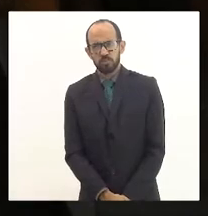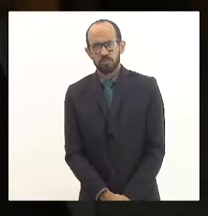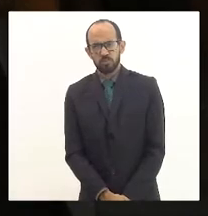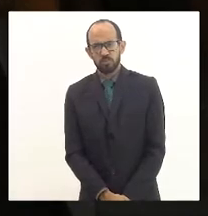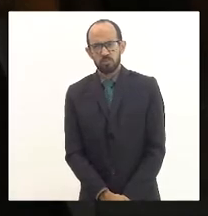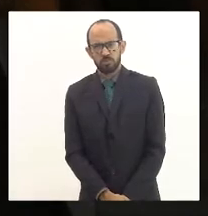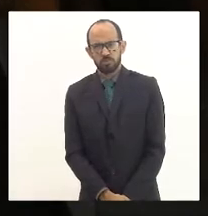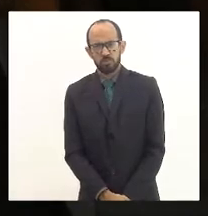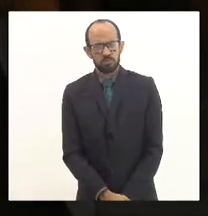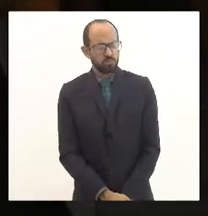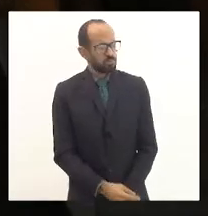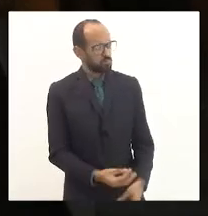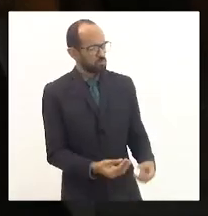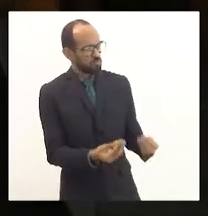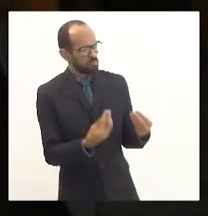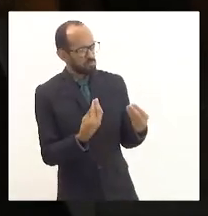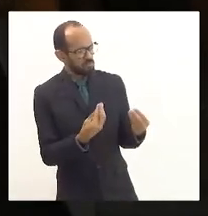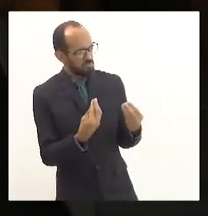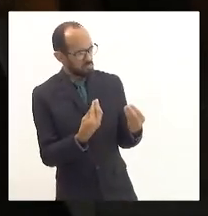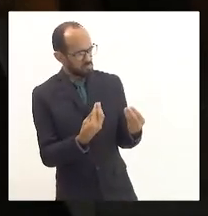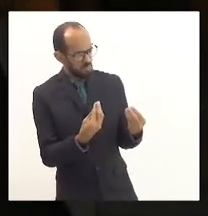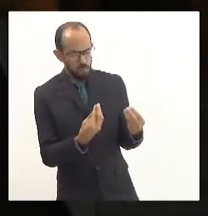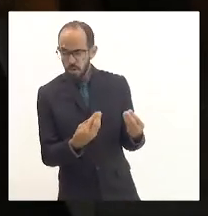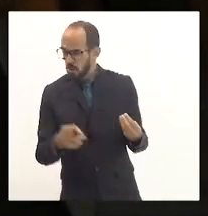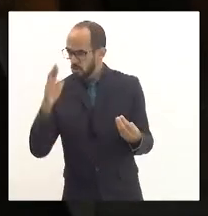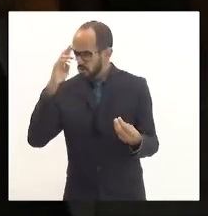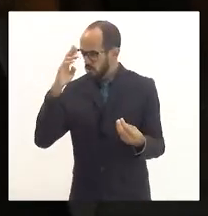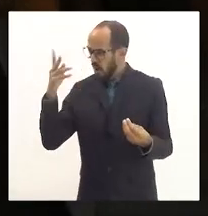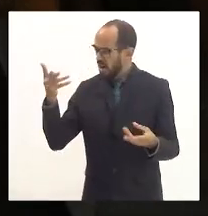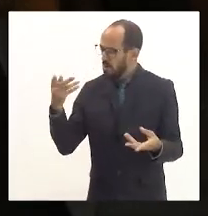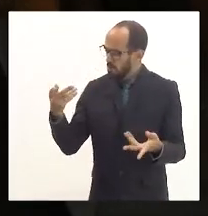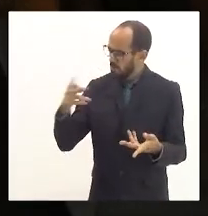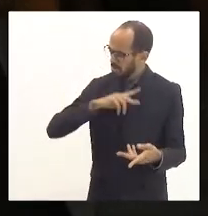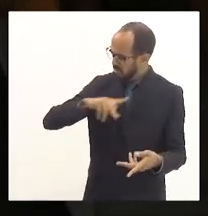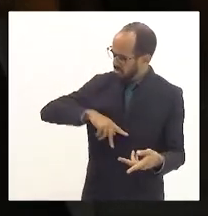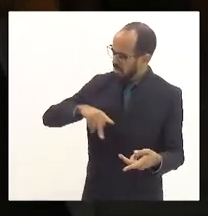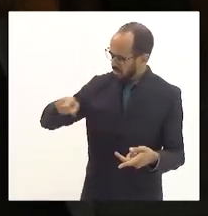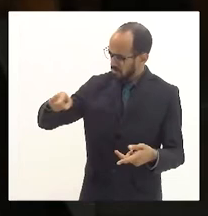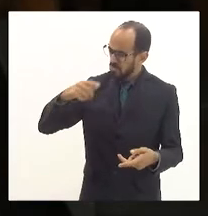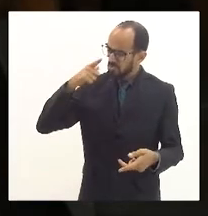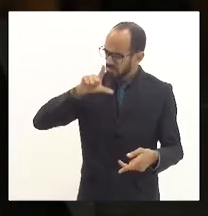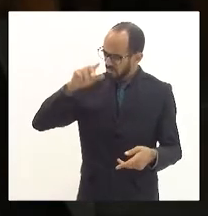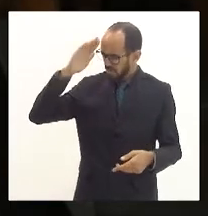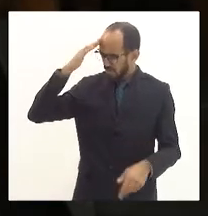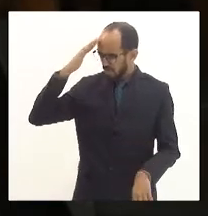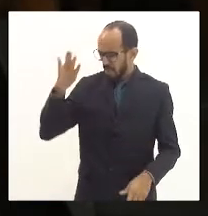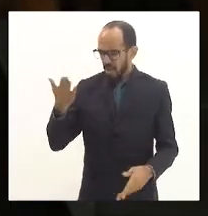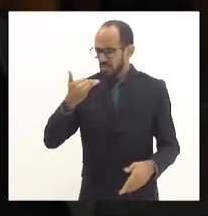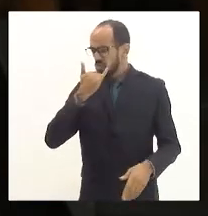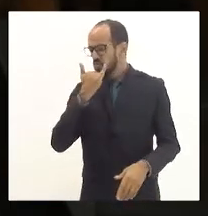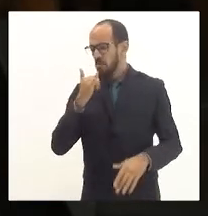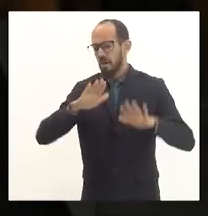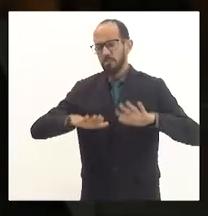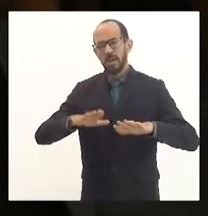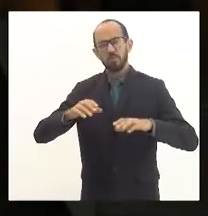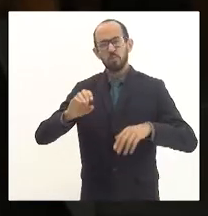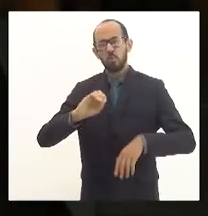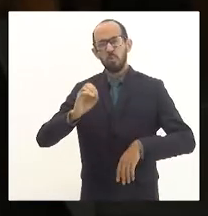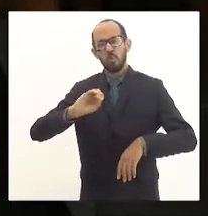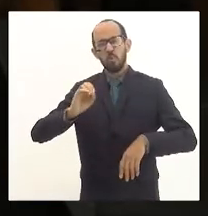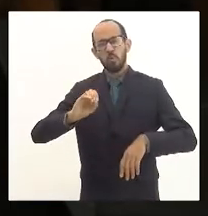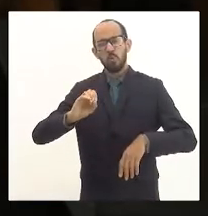E qual é o mérito chora Presidente Qual é o mérito de ter caído desculpe mas